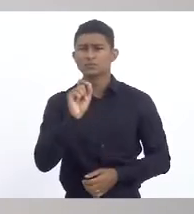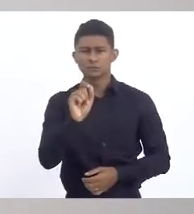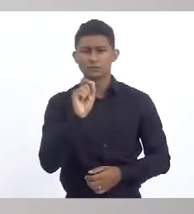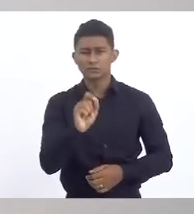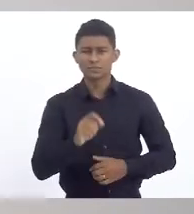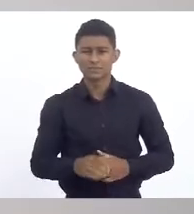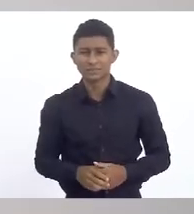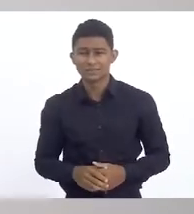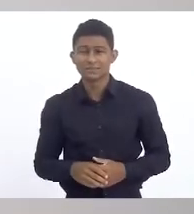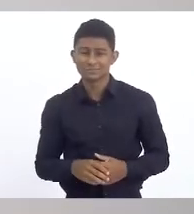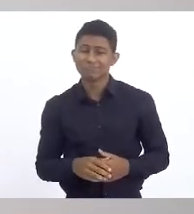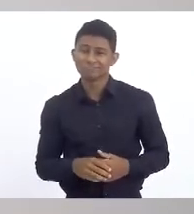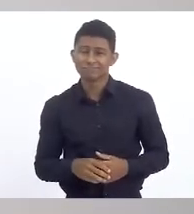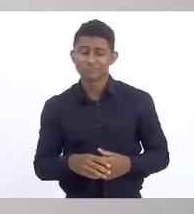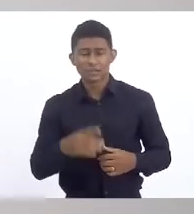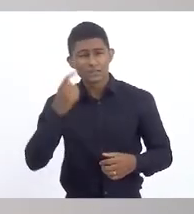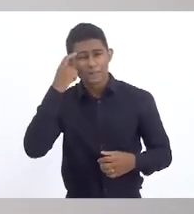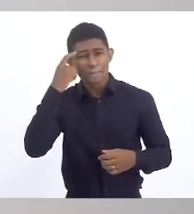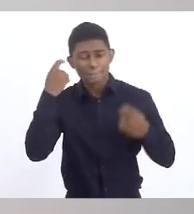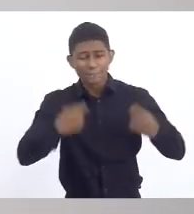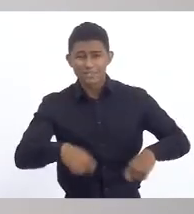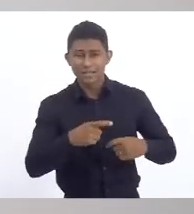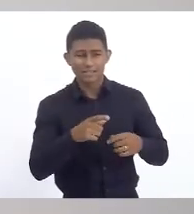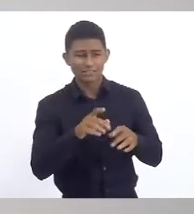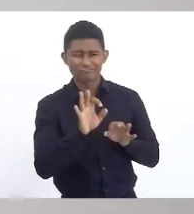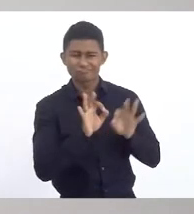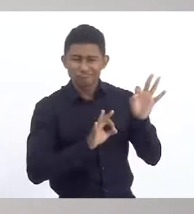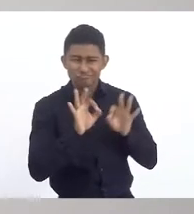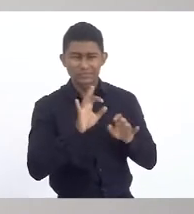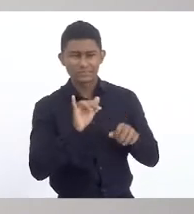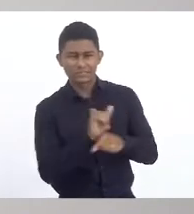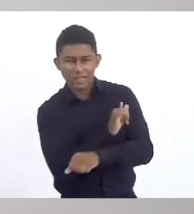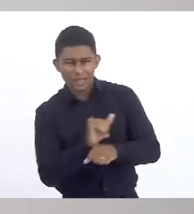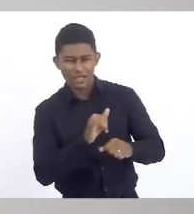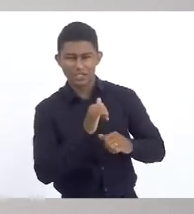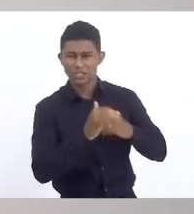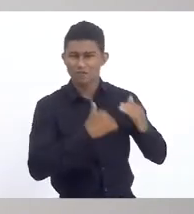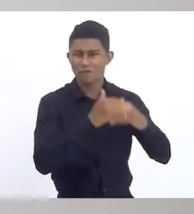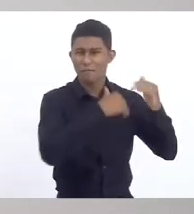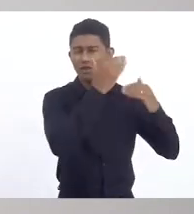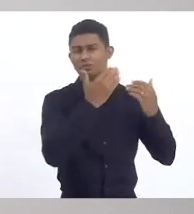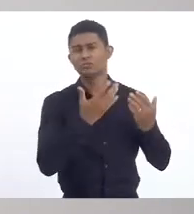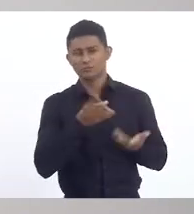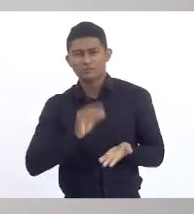com uma ideia de plano de desenvolvimento, plano estratégico, mas é claro que a matéria aqui não tinha como